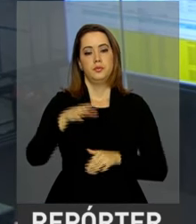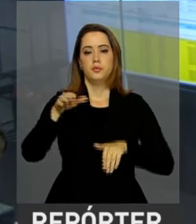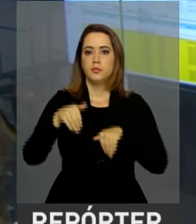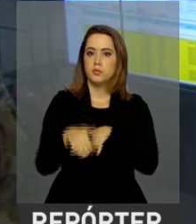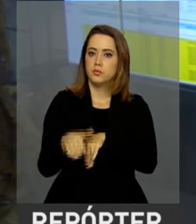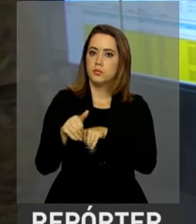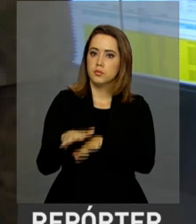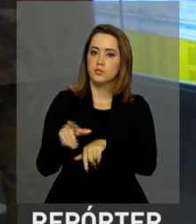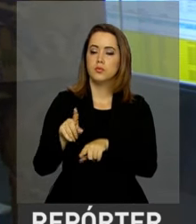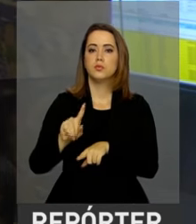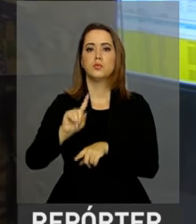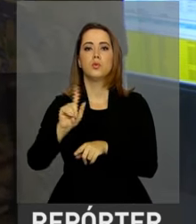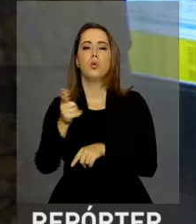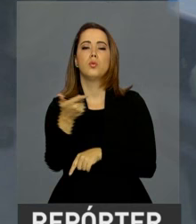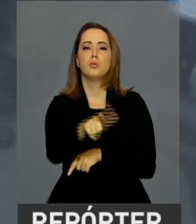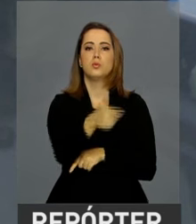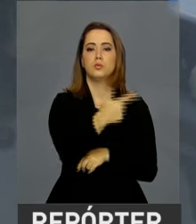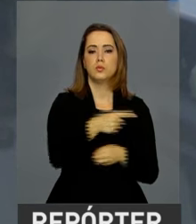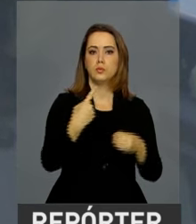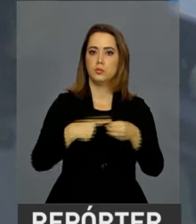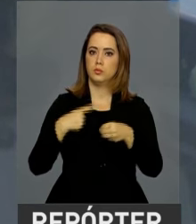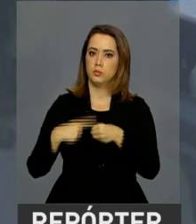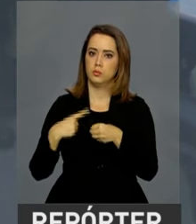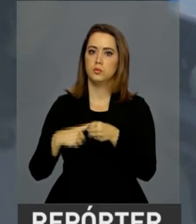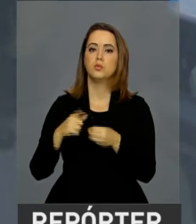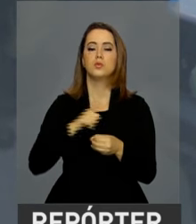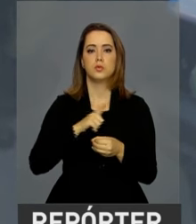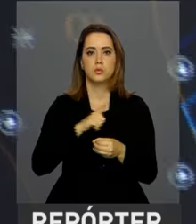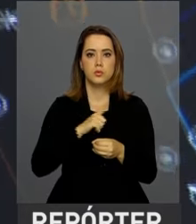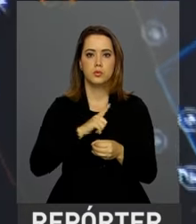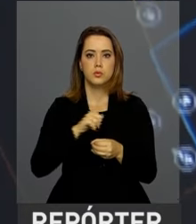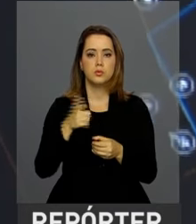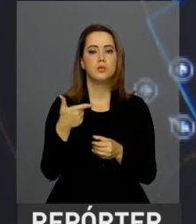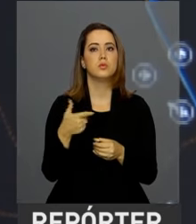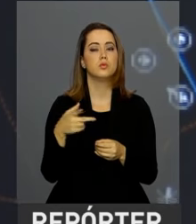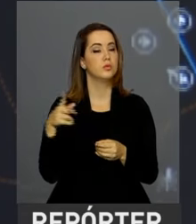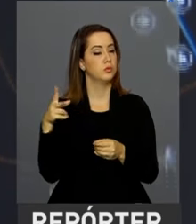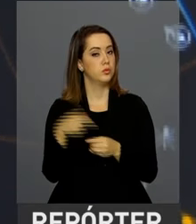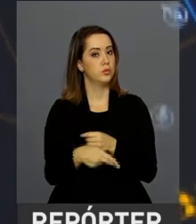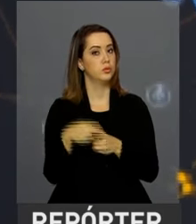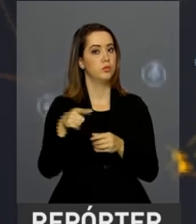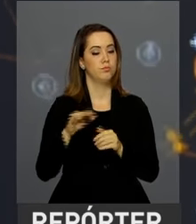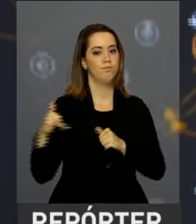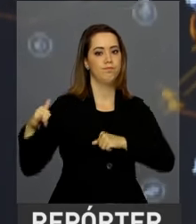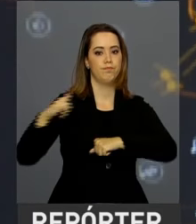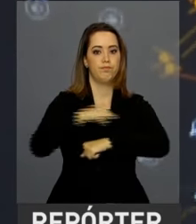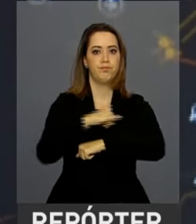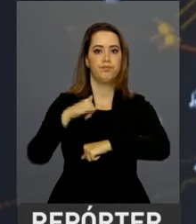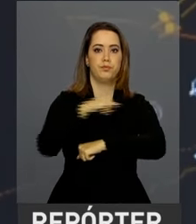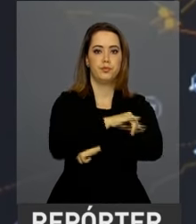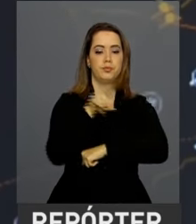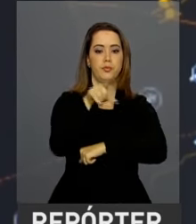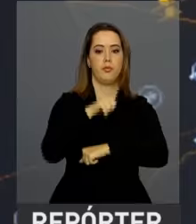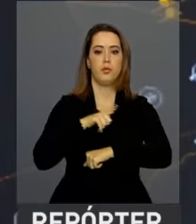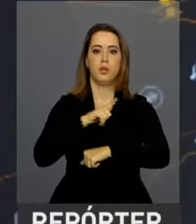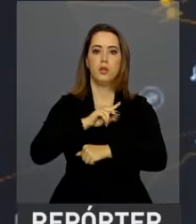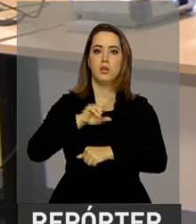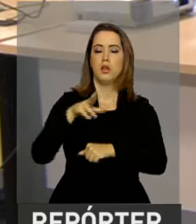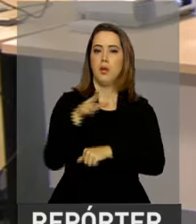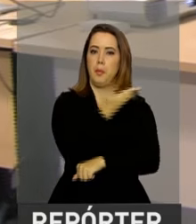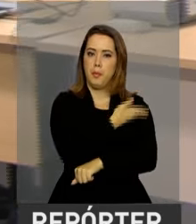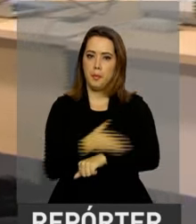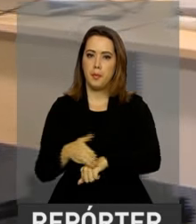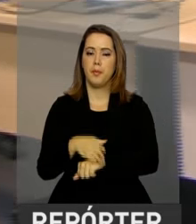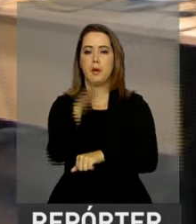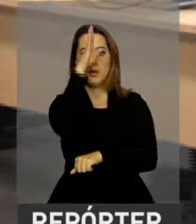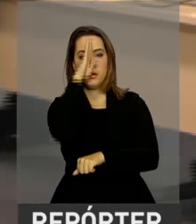que vão sediar as partidas de futebol vão sofrer restrições. Zonas chamadas de áreas brancas, amarelas e vermelhas